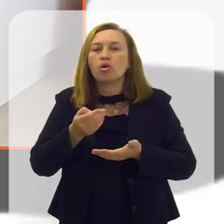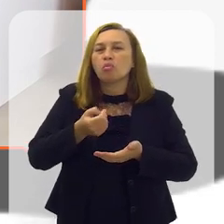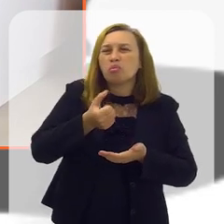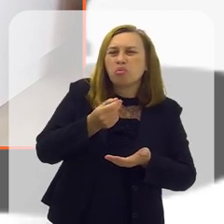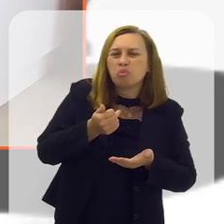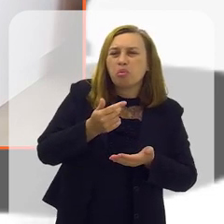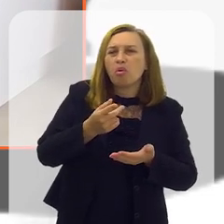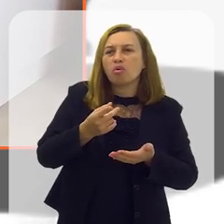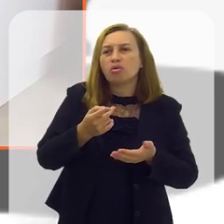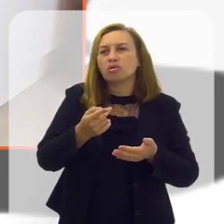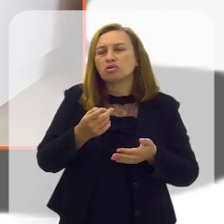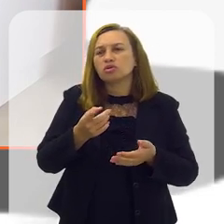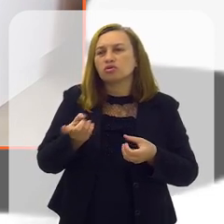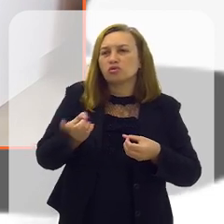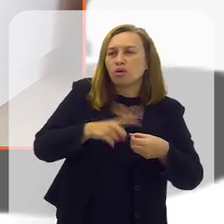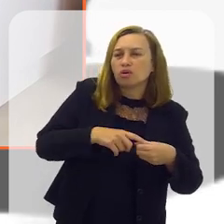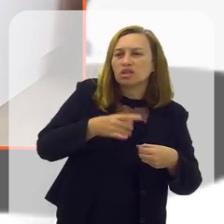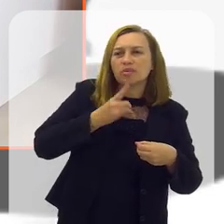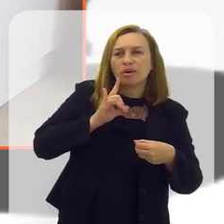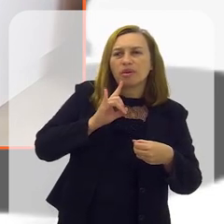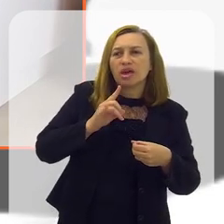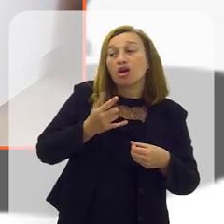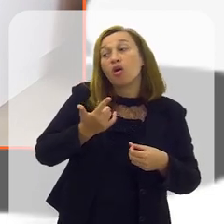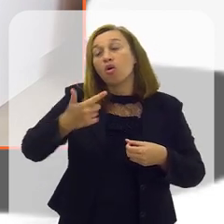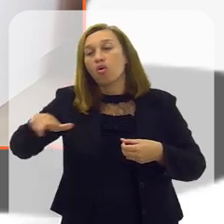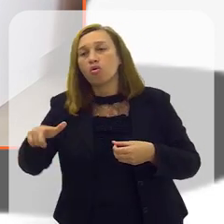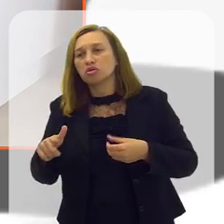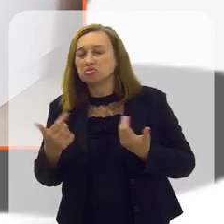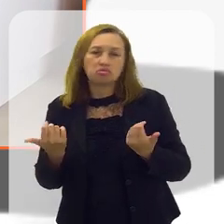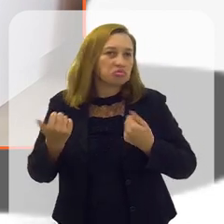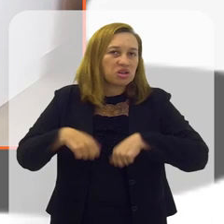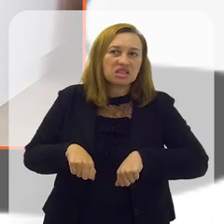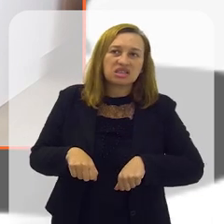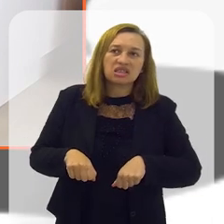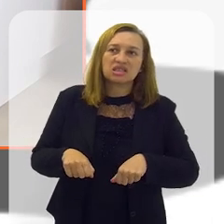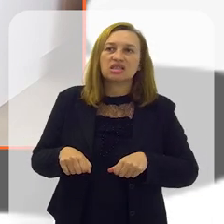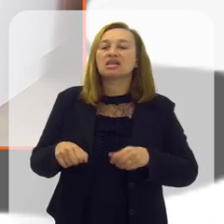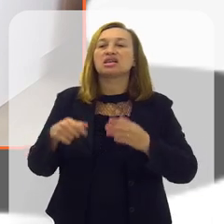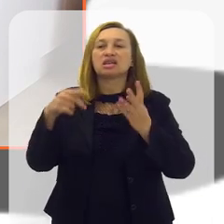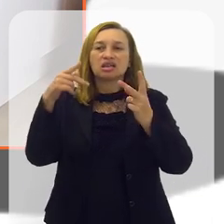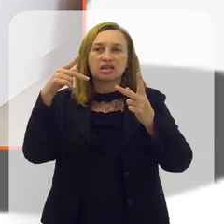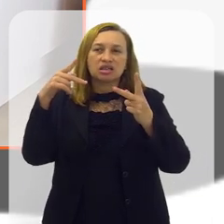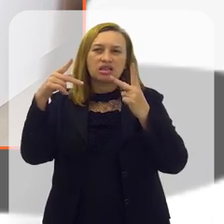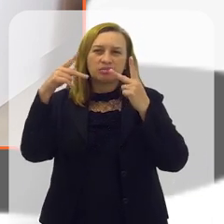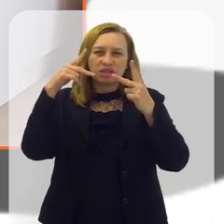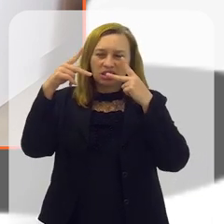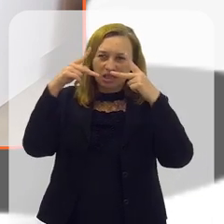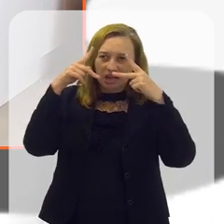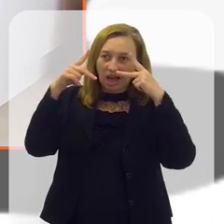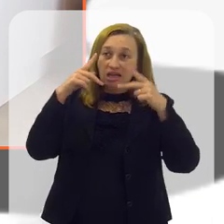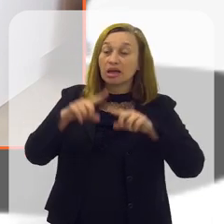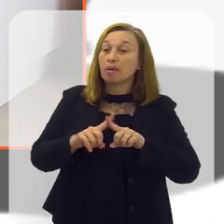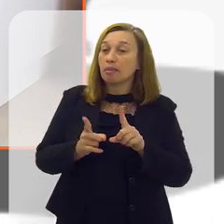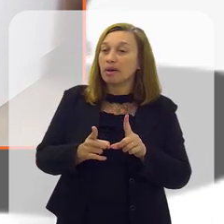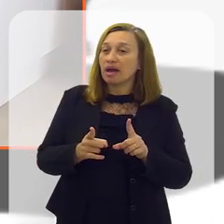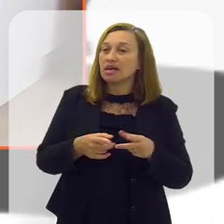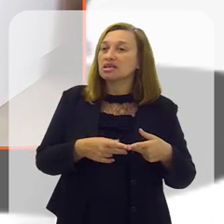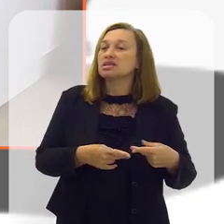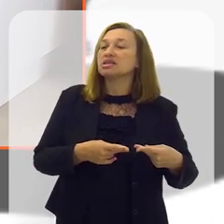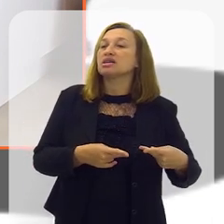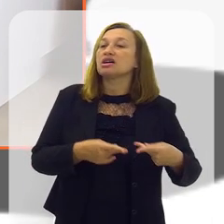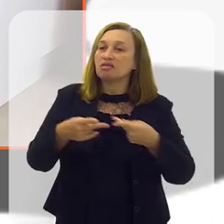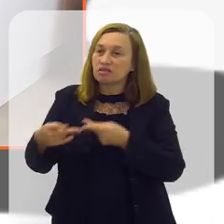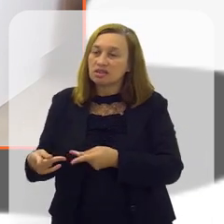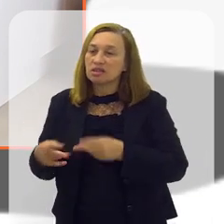que pessoas que muitas vezes não precisaram de psiquiatra, não fizeram terapia, mas frequentaram Alcoólicos Anônimos,